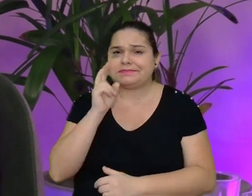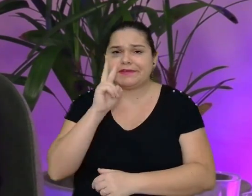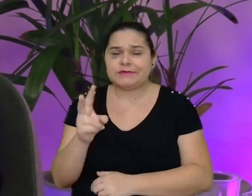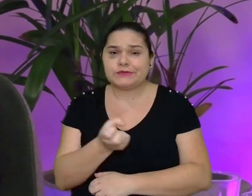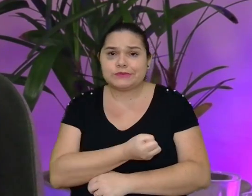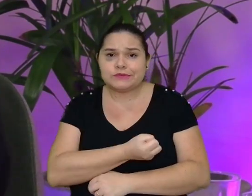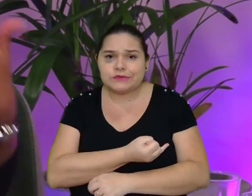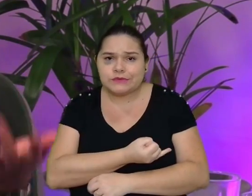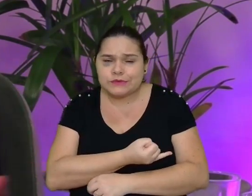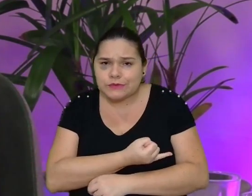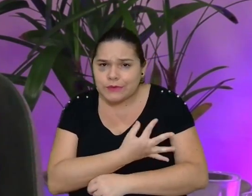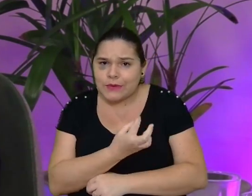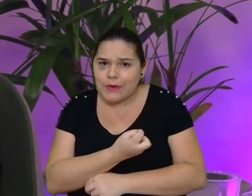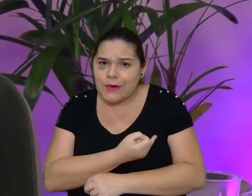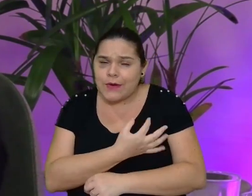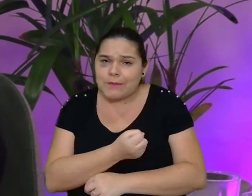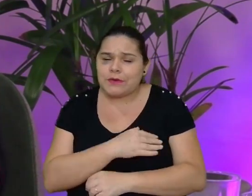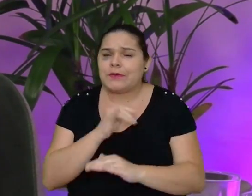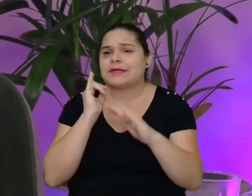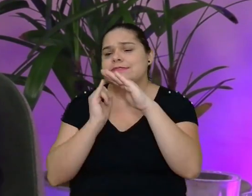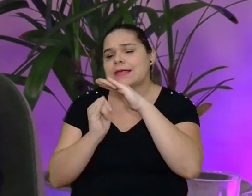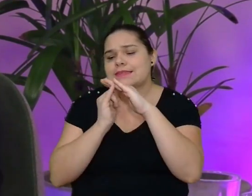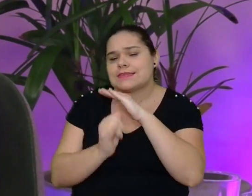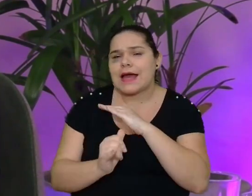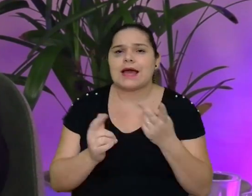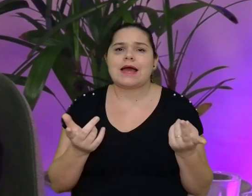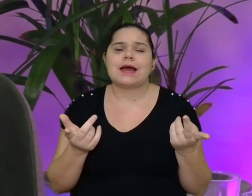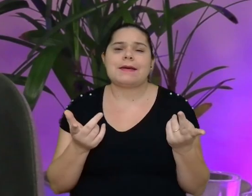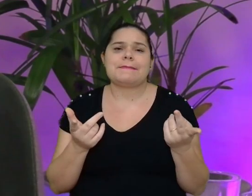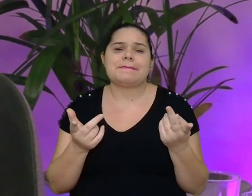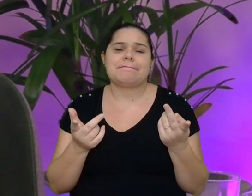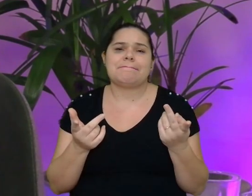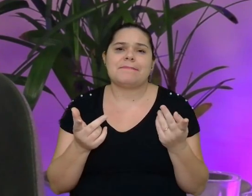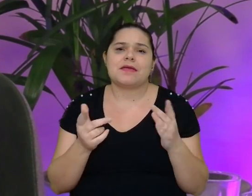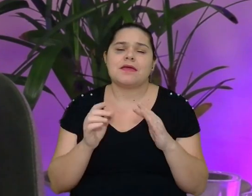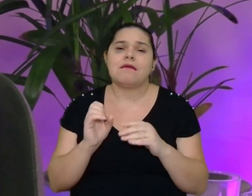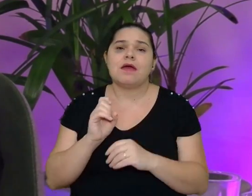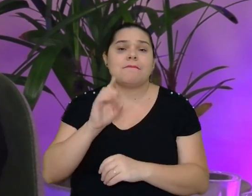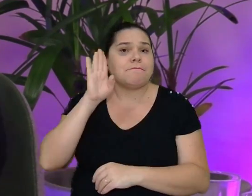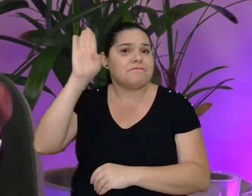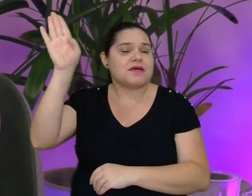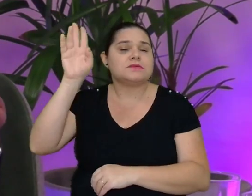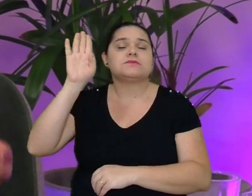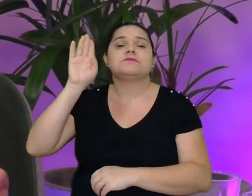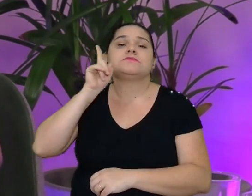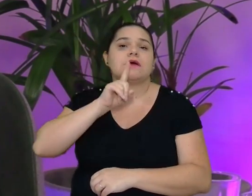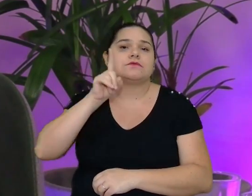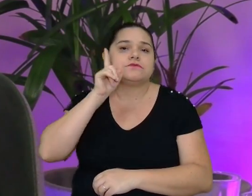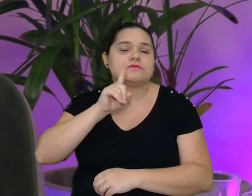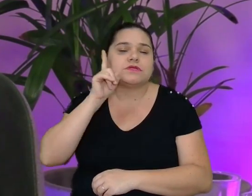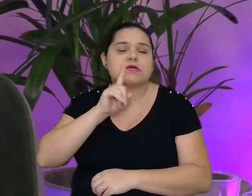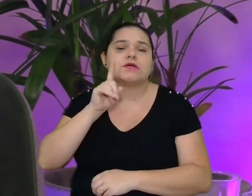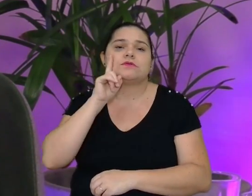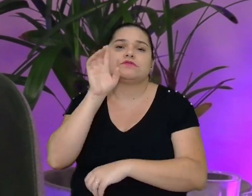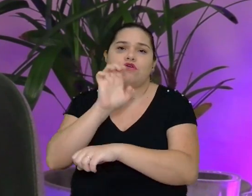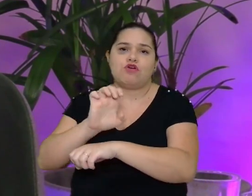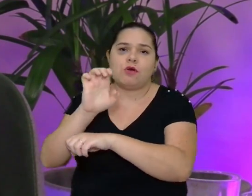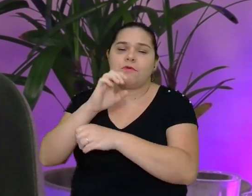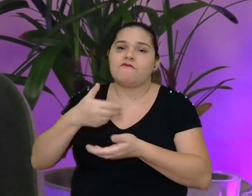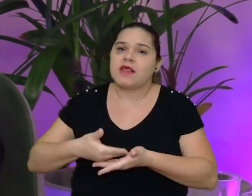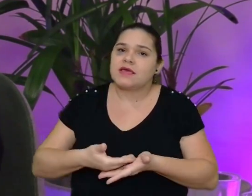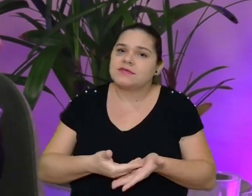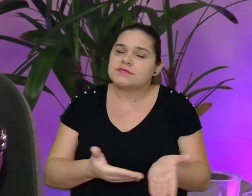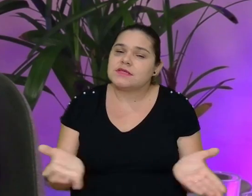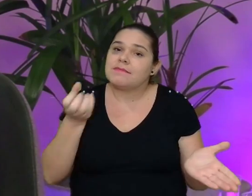na verdade, de startups, mesmo de empregadores, principalmente nos Estados Unidos e na Europa, oferecendo benefícios de fertilidade para os funcionários,